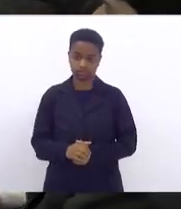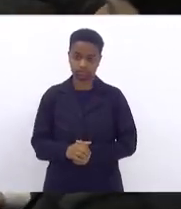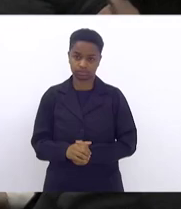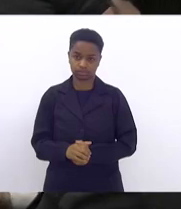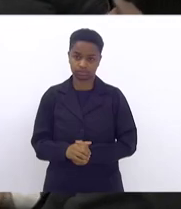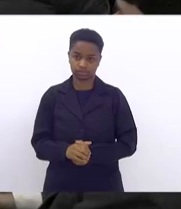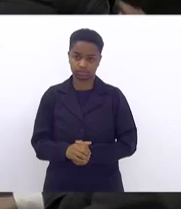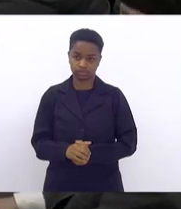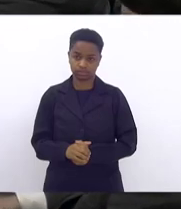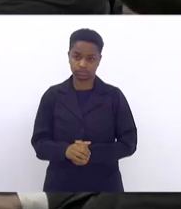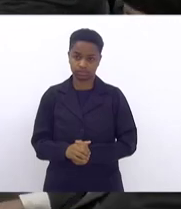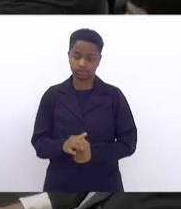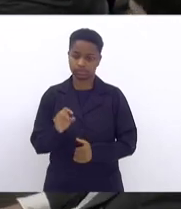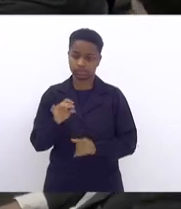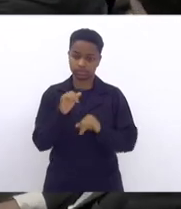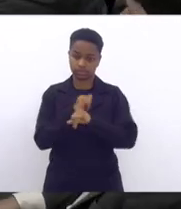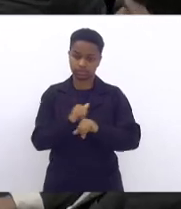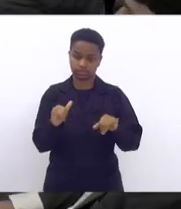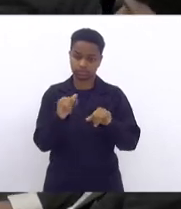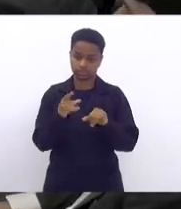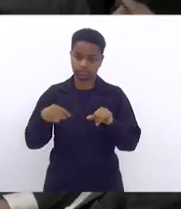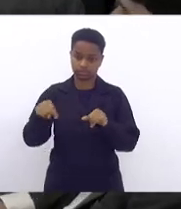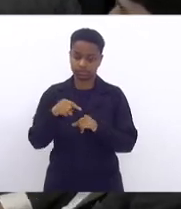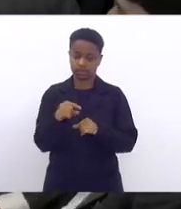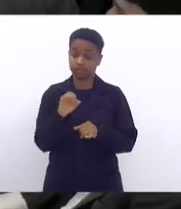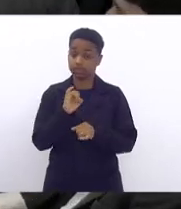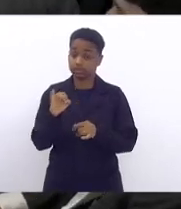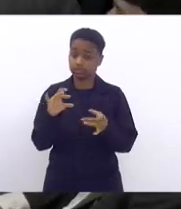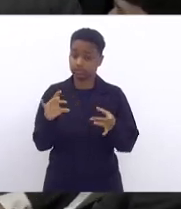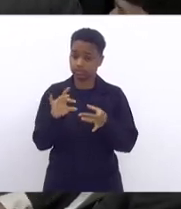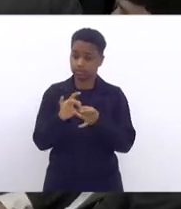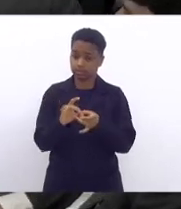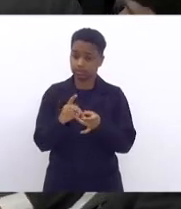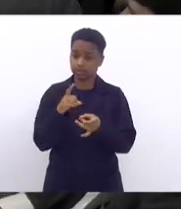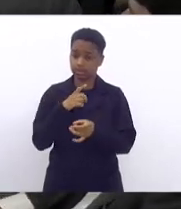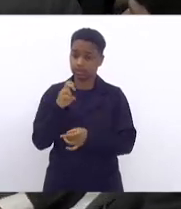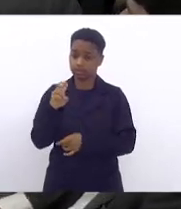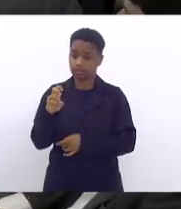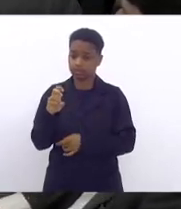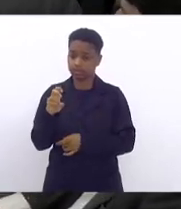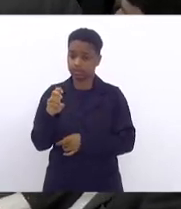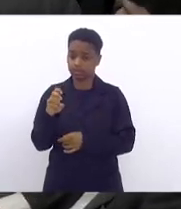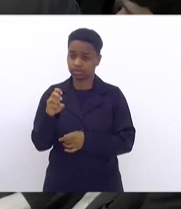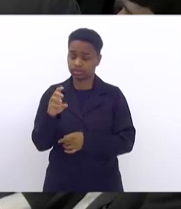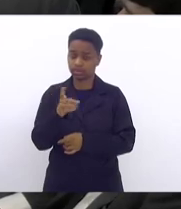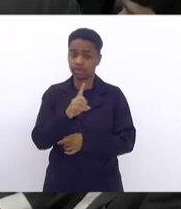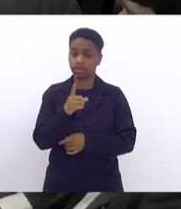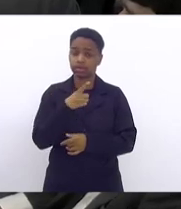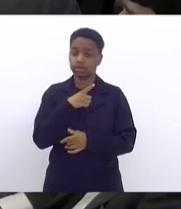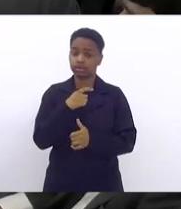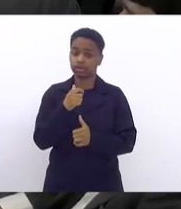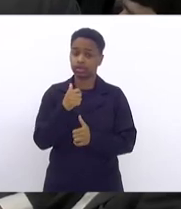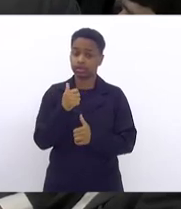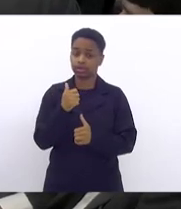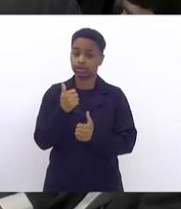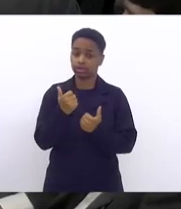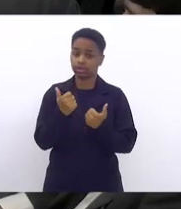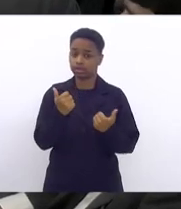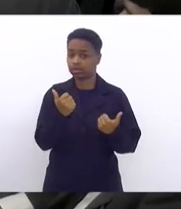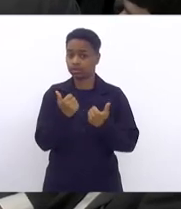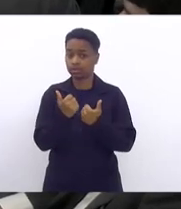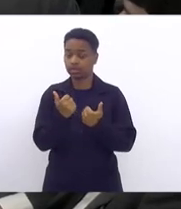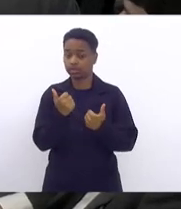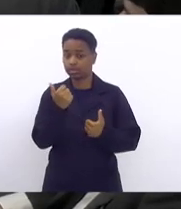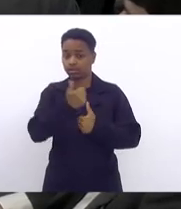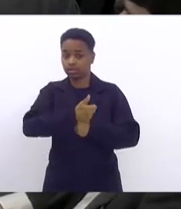Chamando a atenção aqui da assessoria. Mas, afinal, então, se aglutinar, doutor Serginho, fica 5 ou 10? Não, ele está com subemenda, ele está aglutinando. Estou aglutinando.